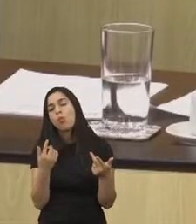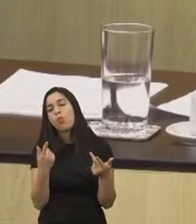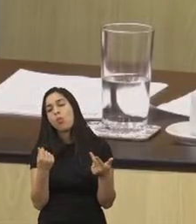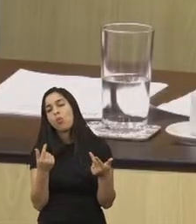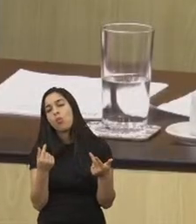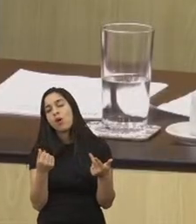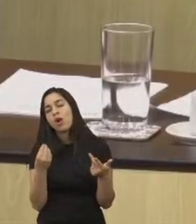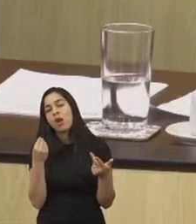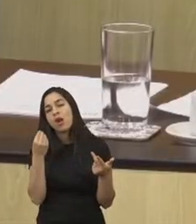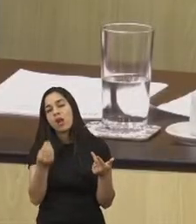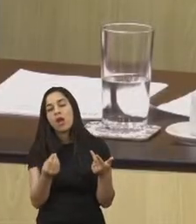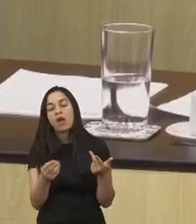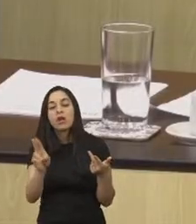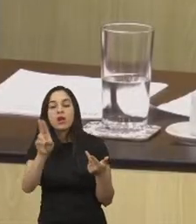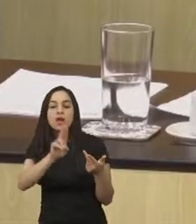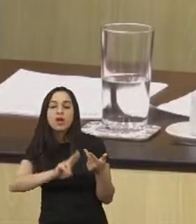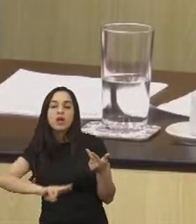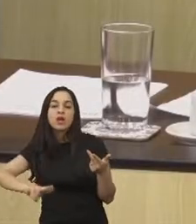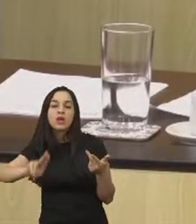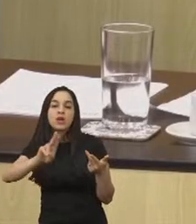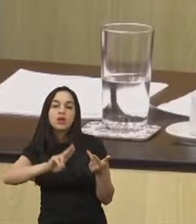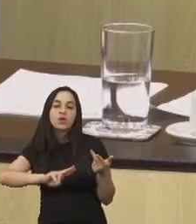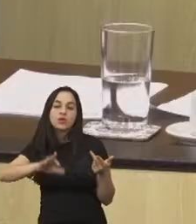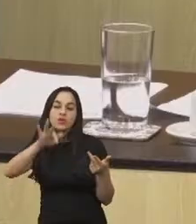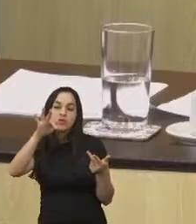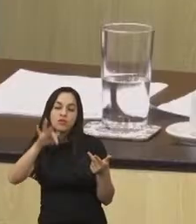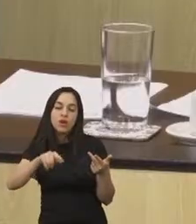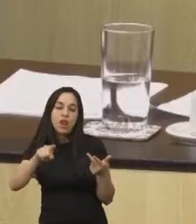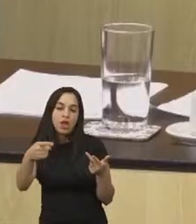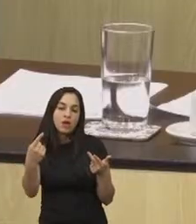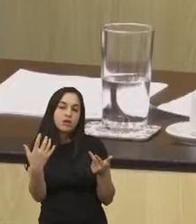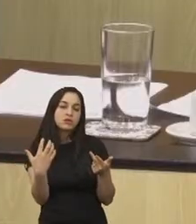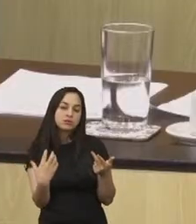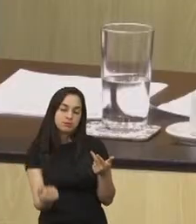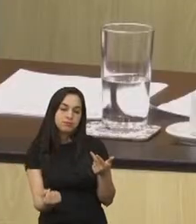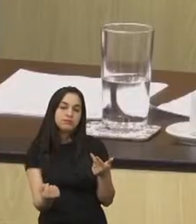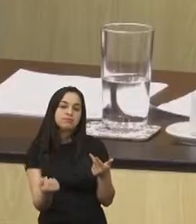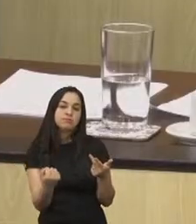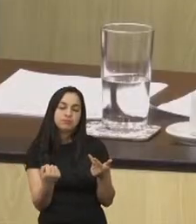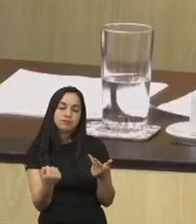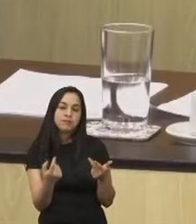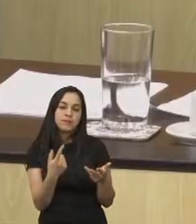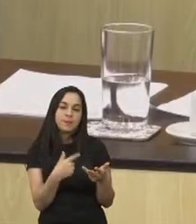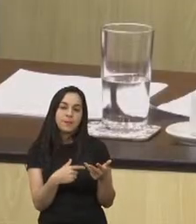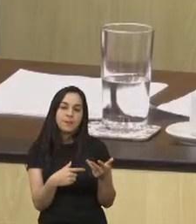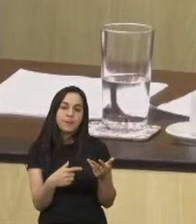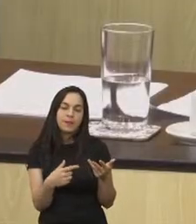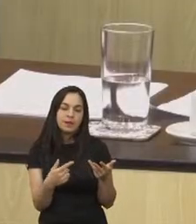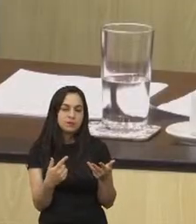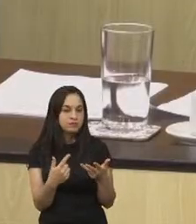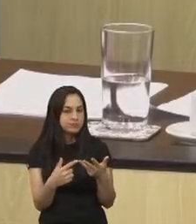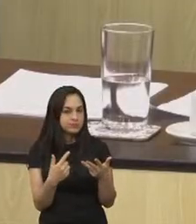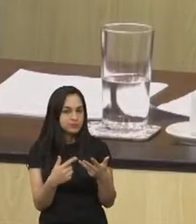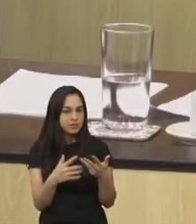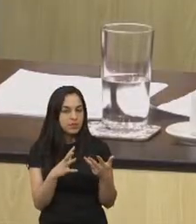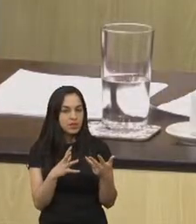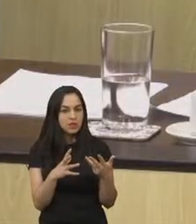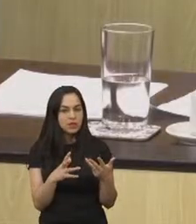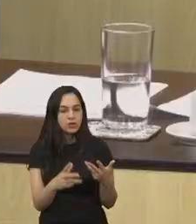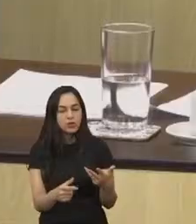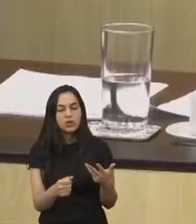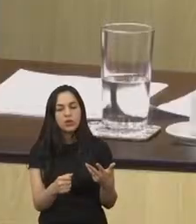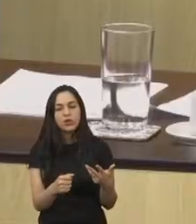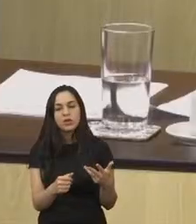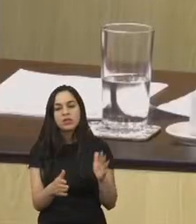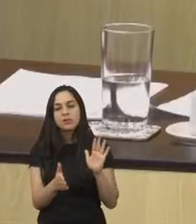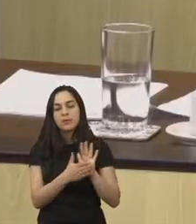o uso e a destinação final do objeto da doação. 3. Listar todas as propostas